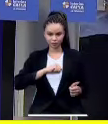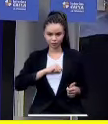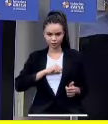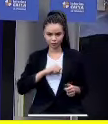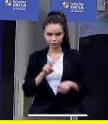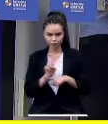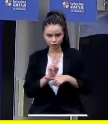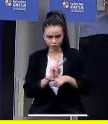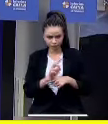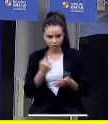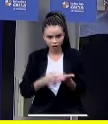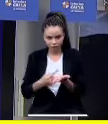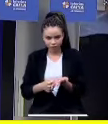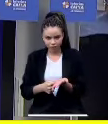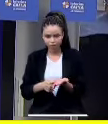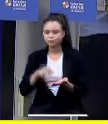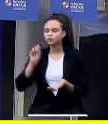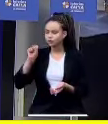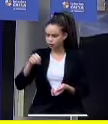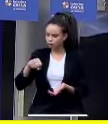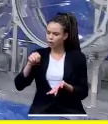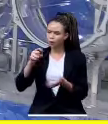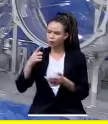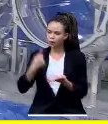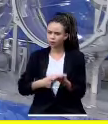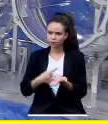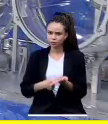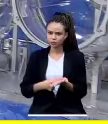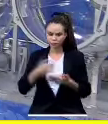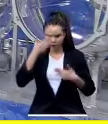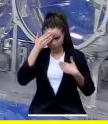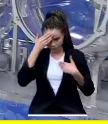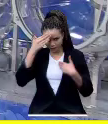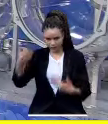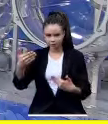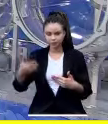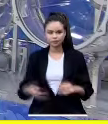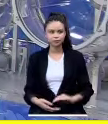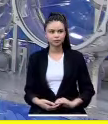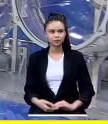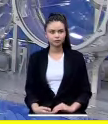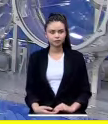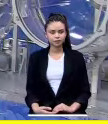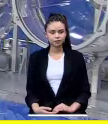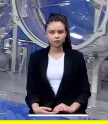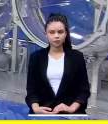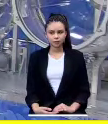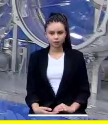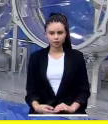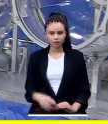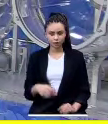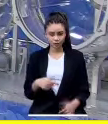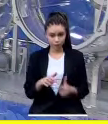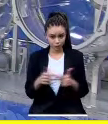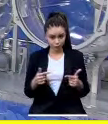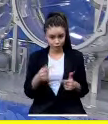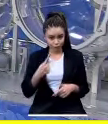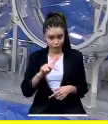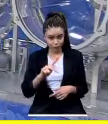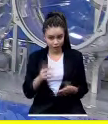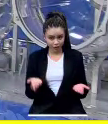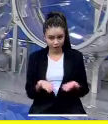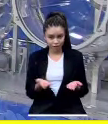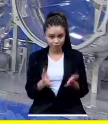Sim, confirmo. Sim, confirmo. Obrigado. E aí? A sorte estava na sua aposta. Logo